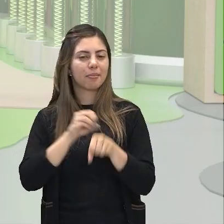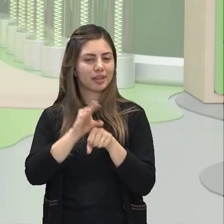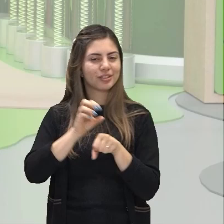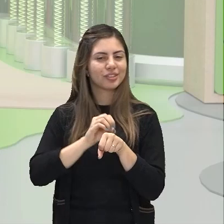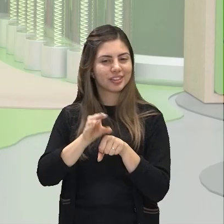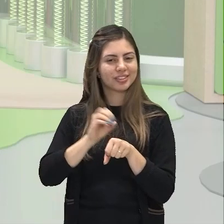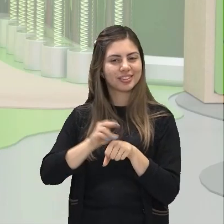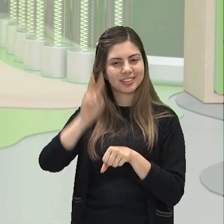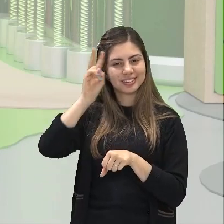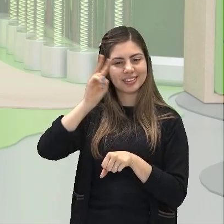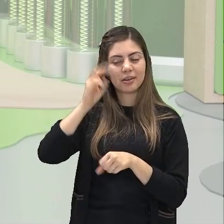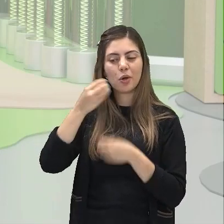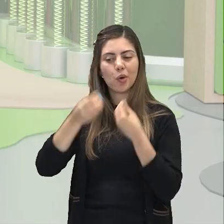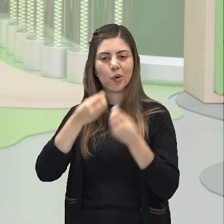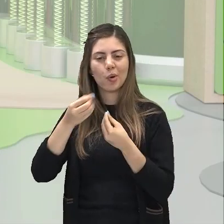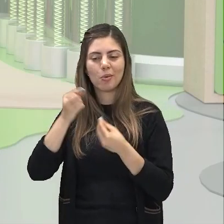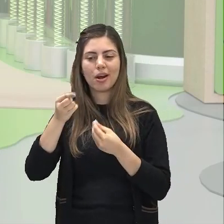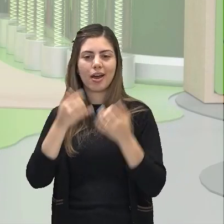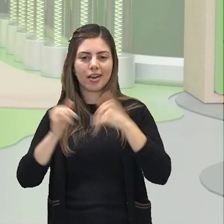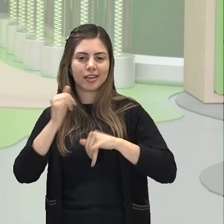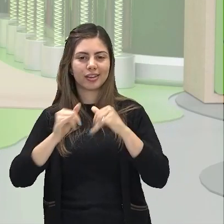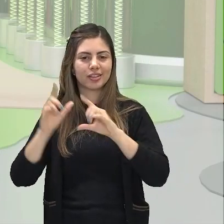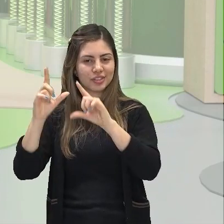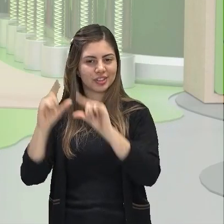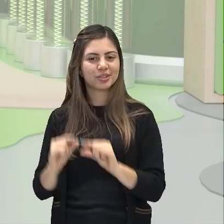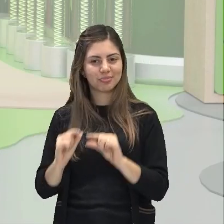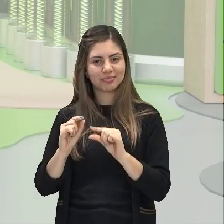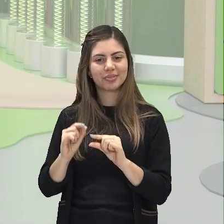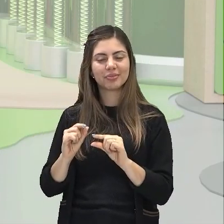ali para conseguir economizar energia e usar de